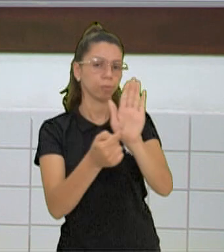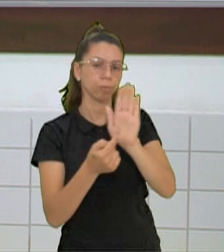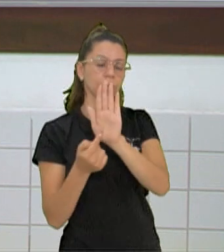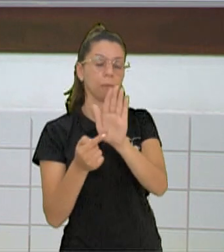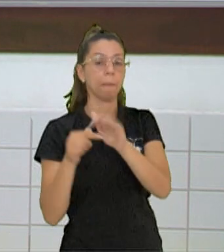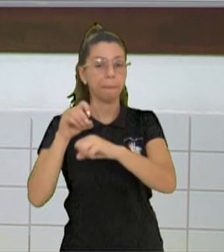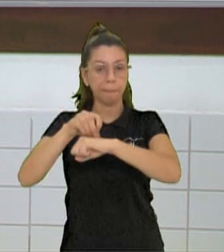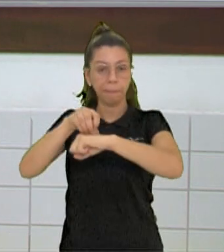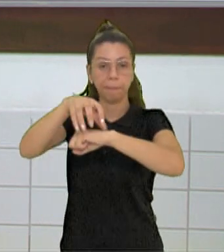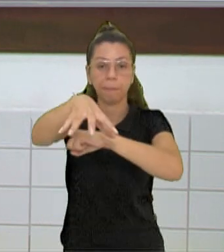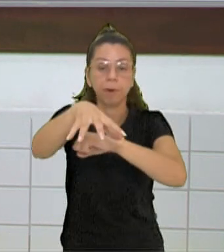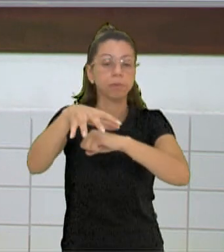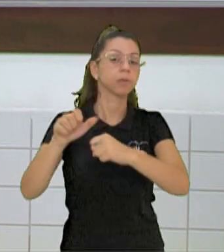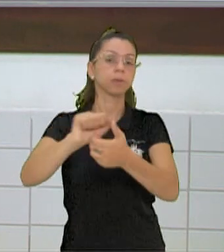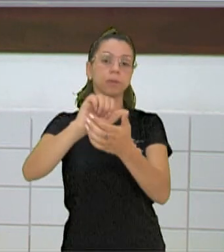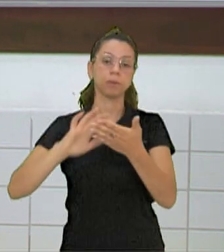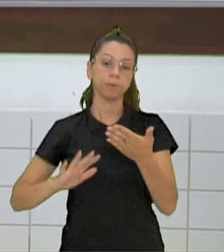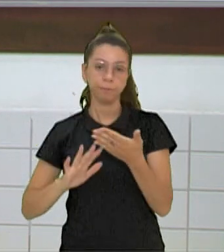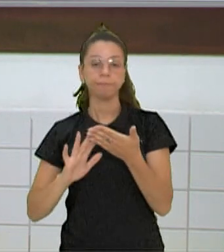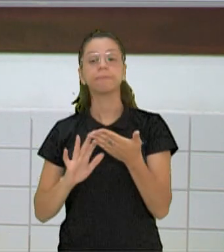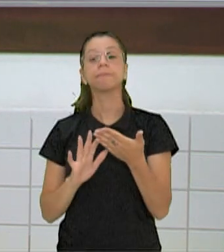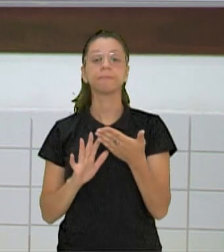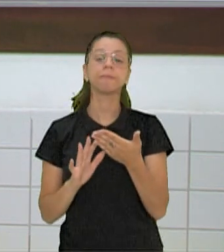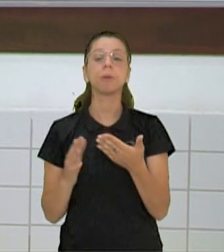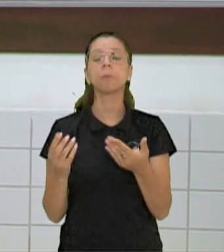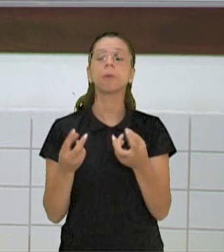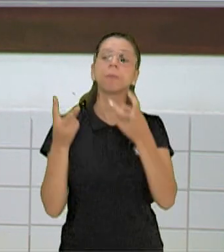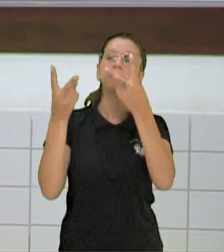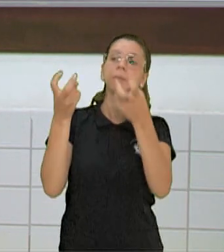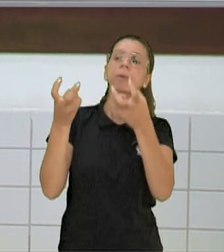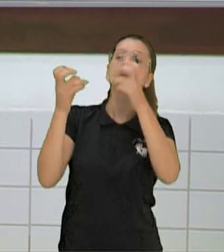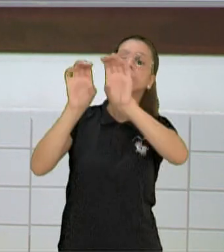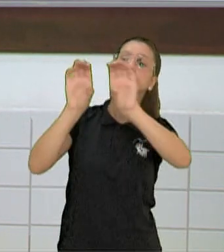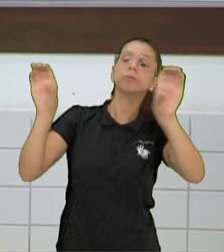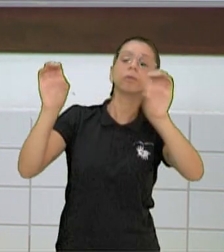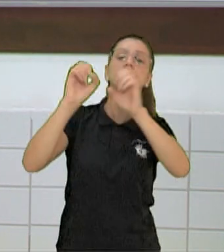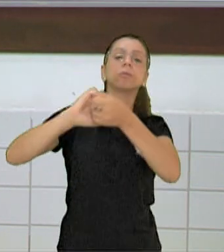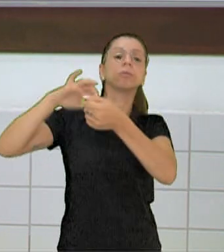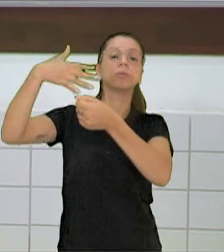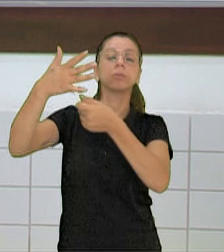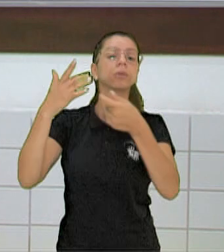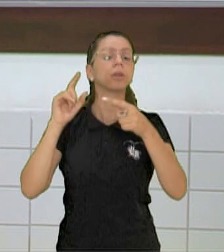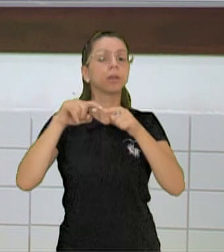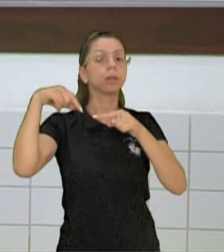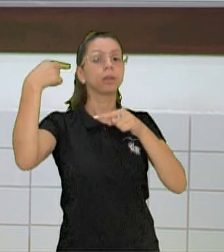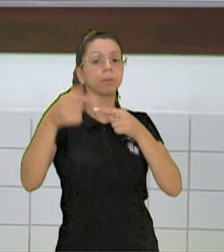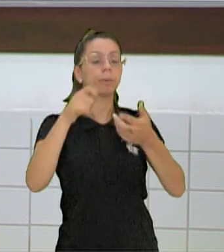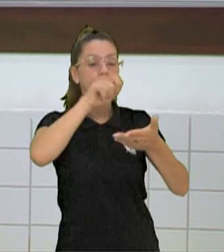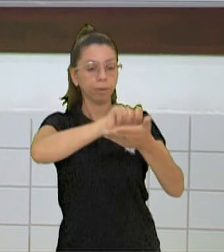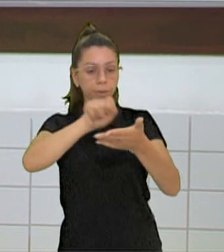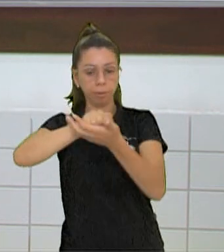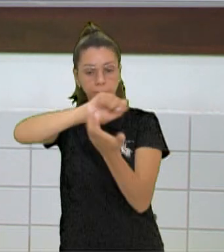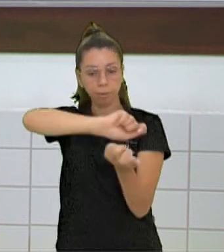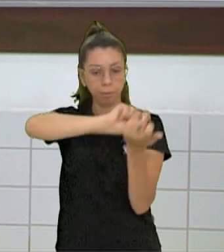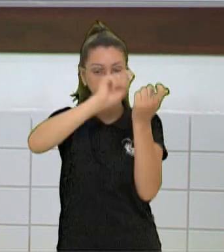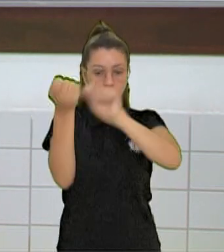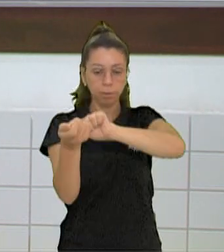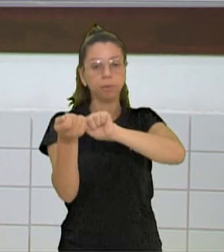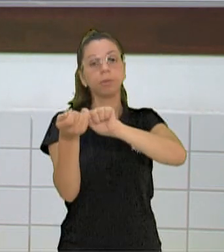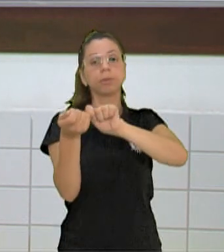uma dica aí de exercício, de observar uma função exponencial e reescrever ela